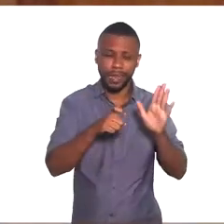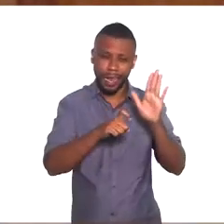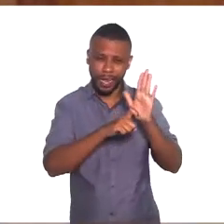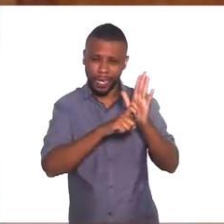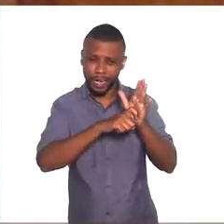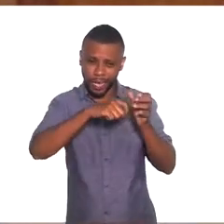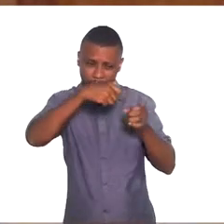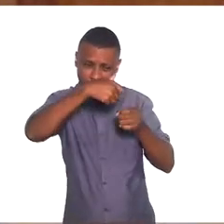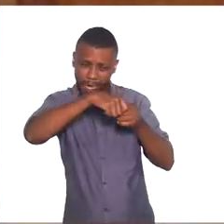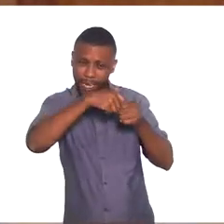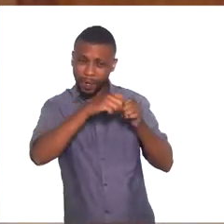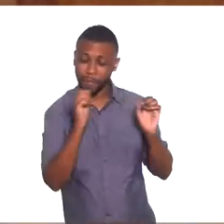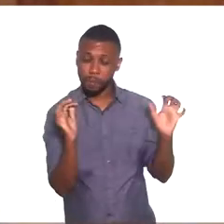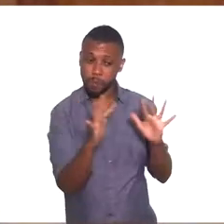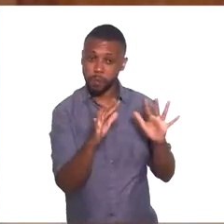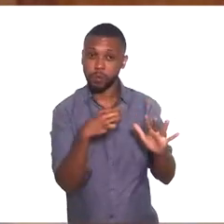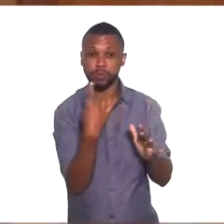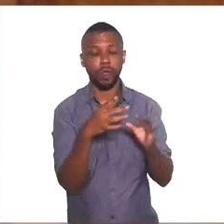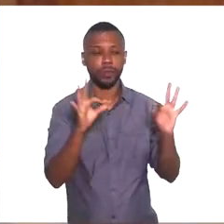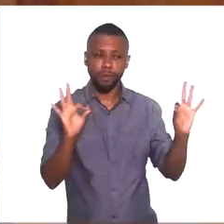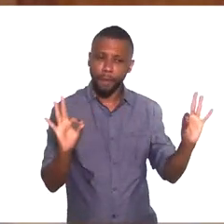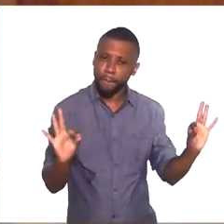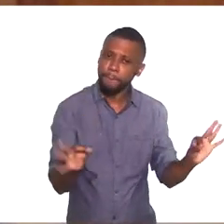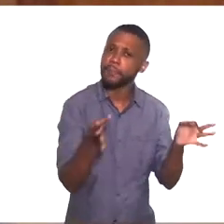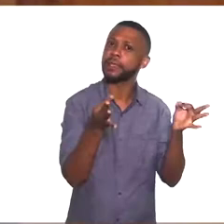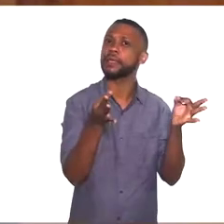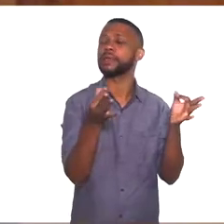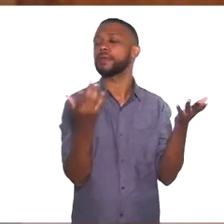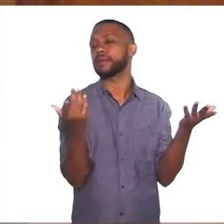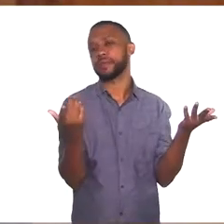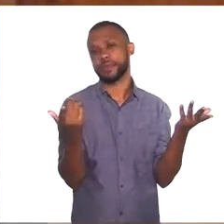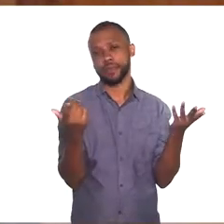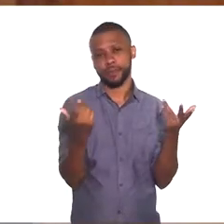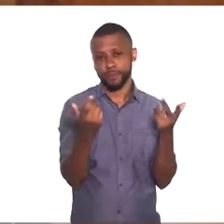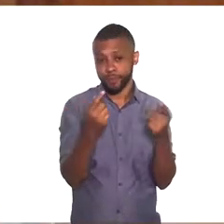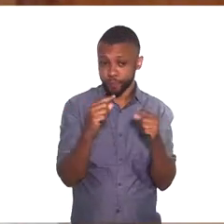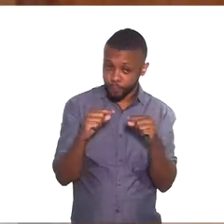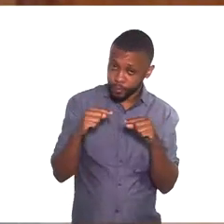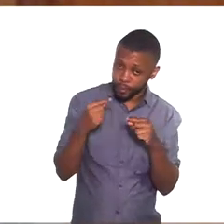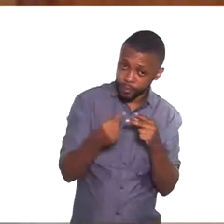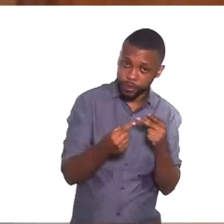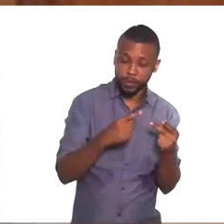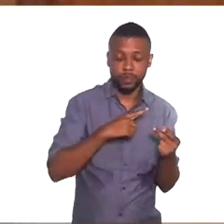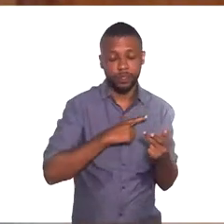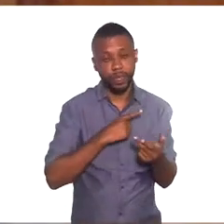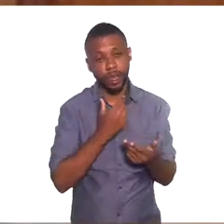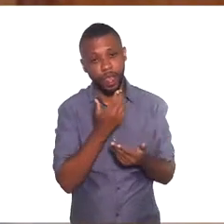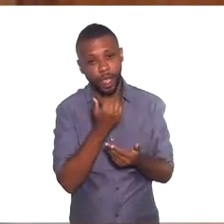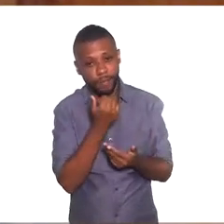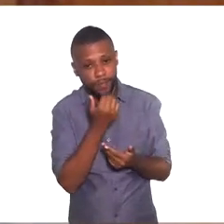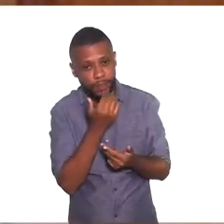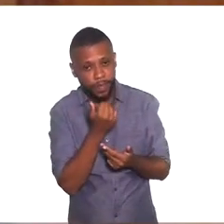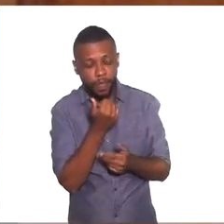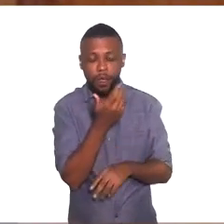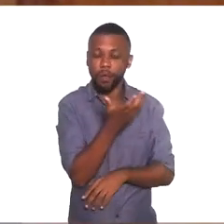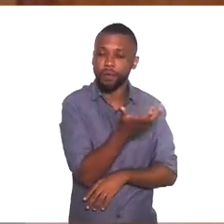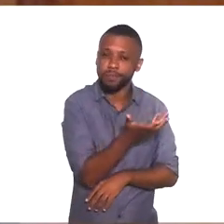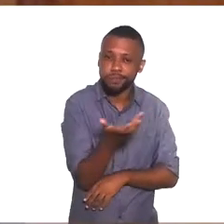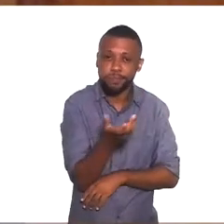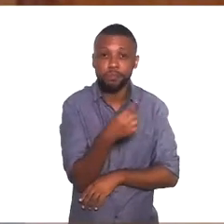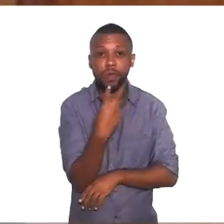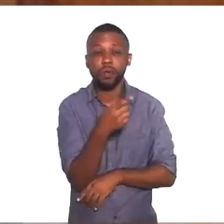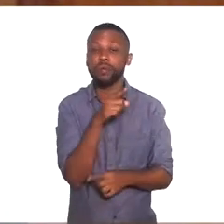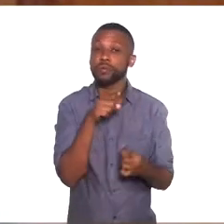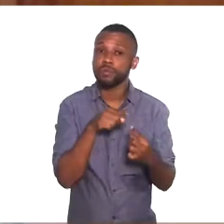Cracolândia nós temos inclusive ao cuidar de Celebrar missa depois de refeição para o